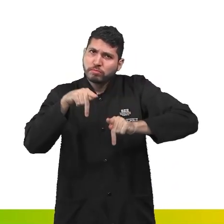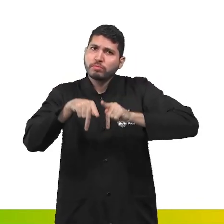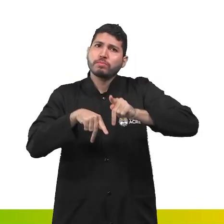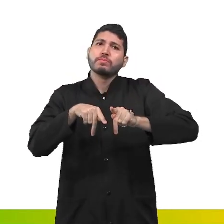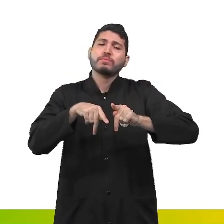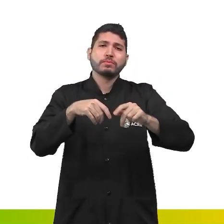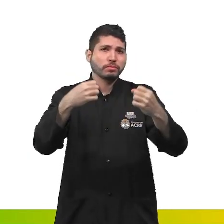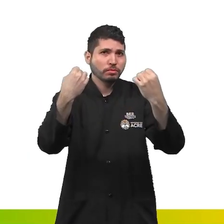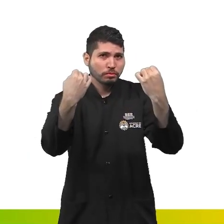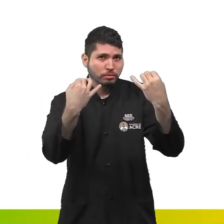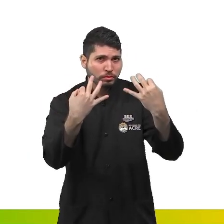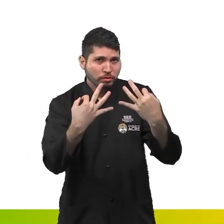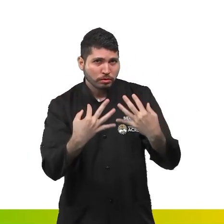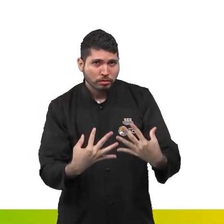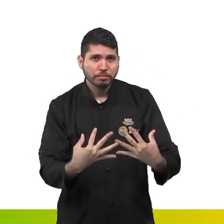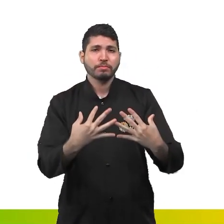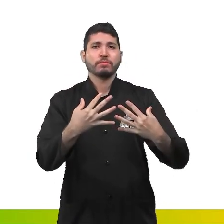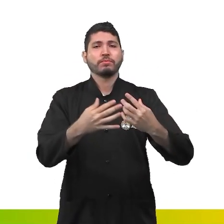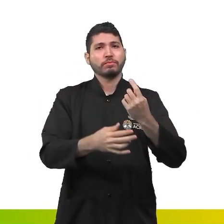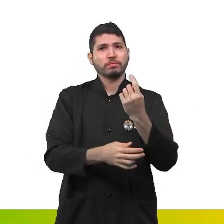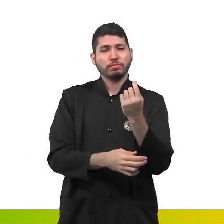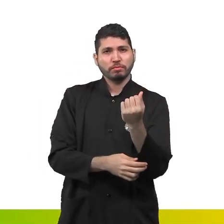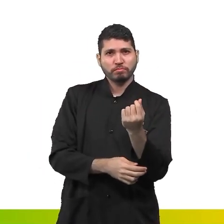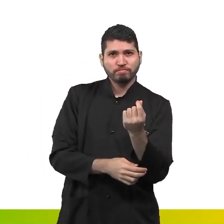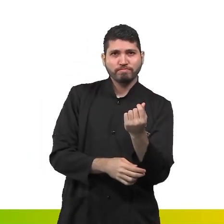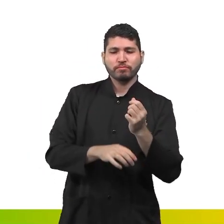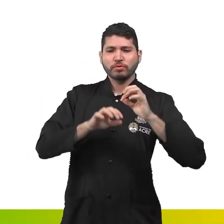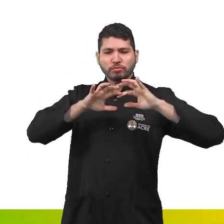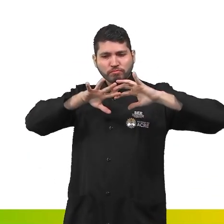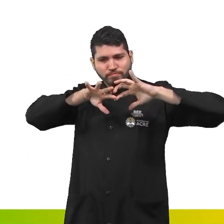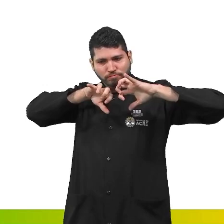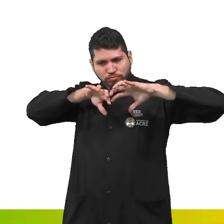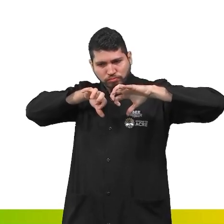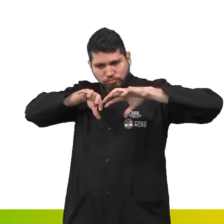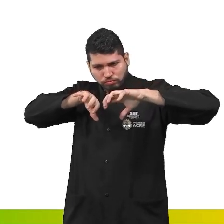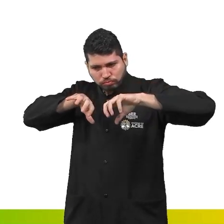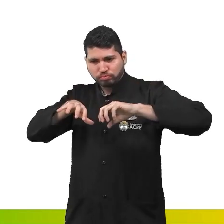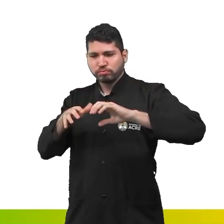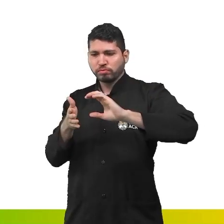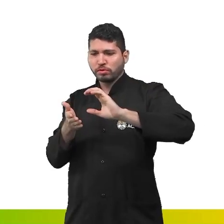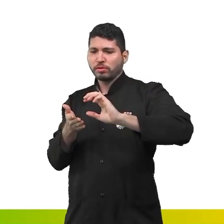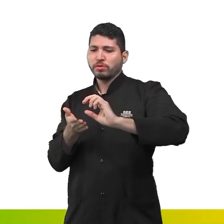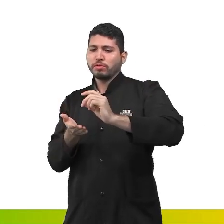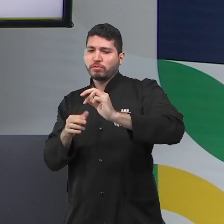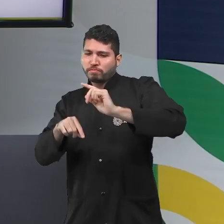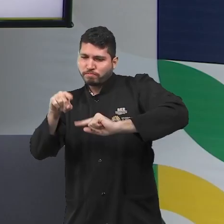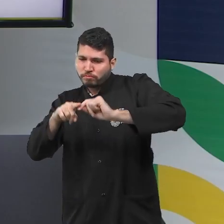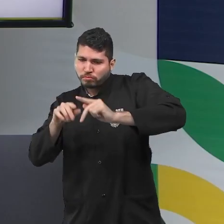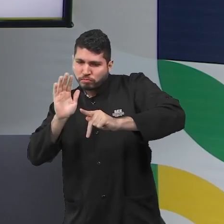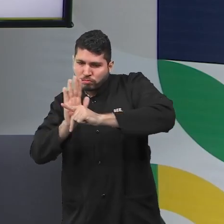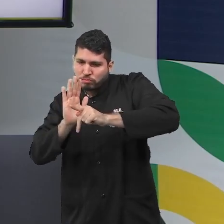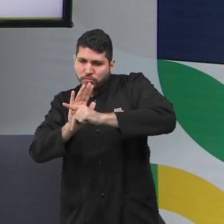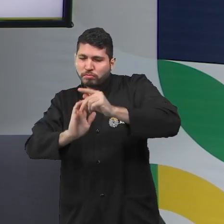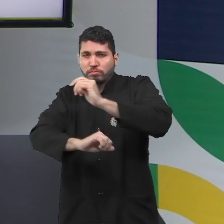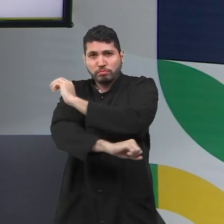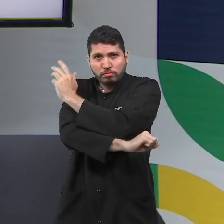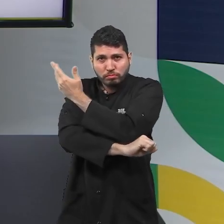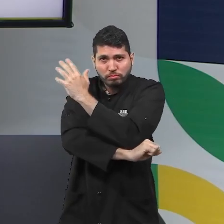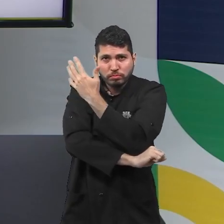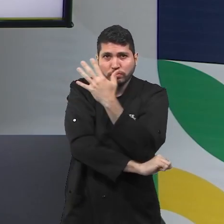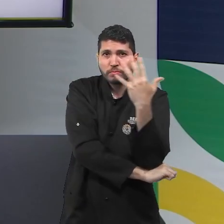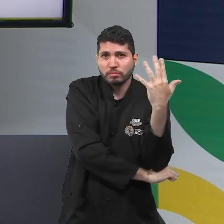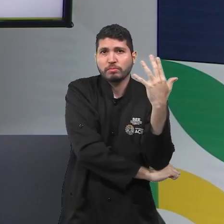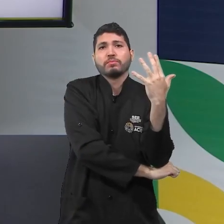a justificativa econômica da exploração dos recursos naturais. Então, a ideia era a